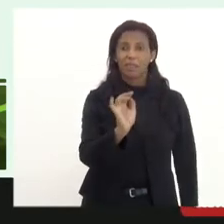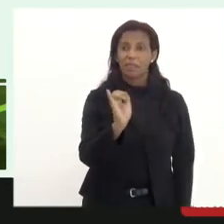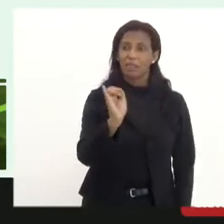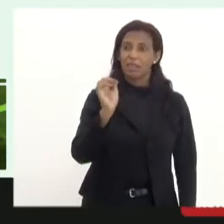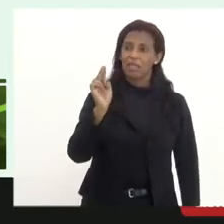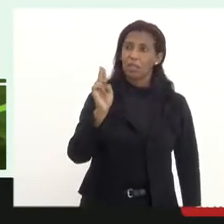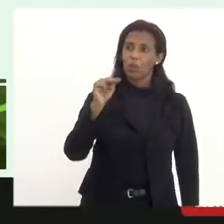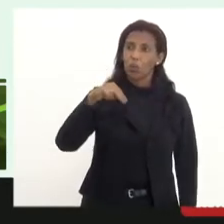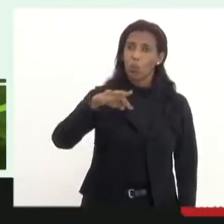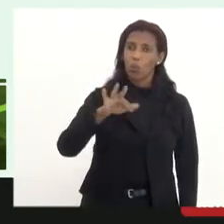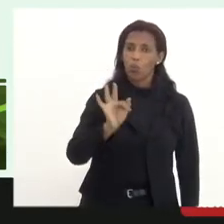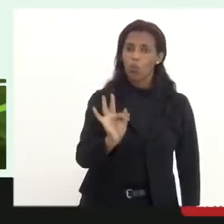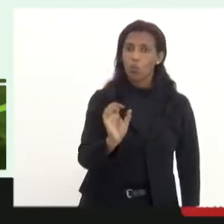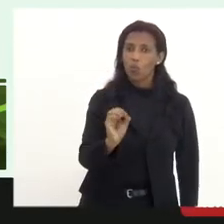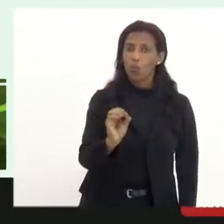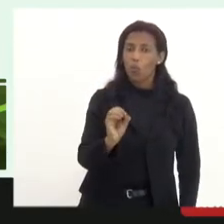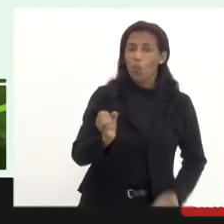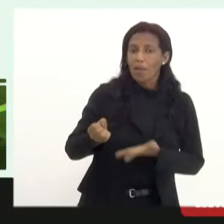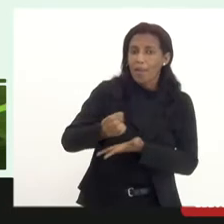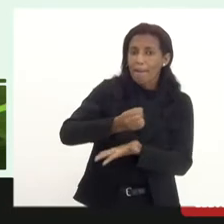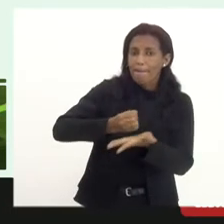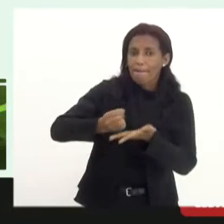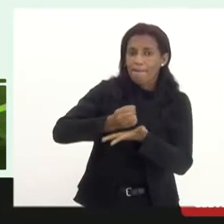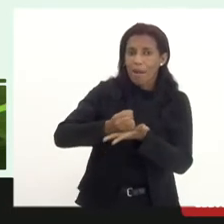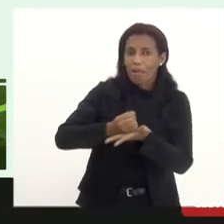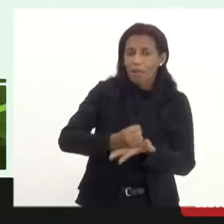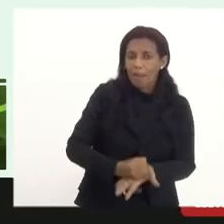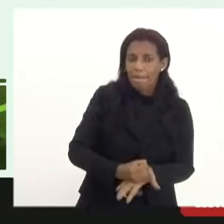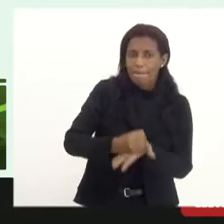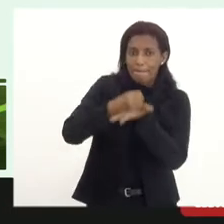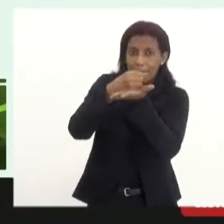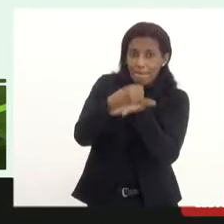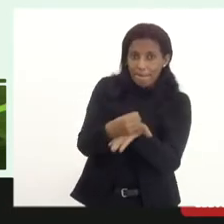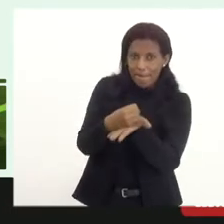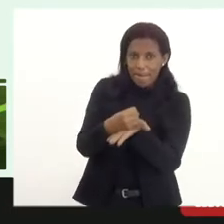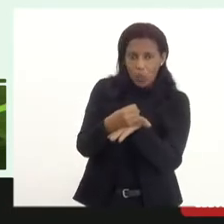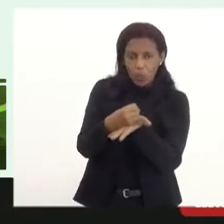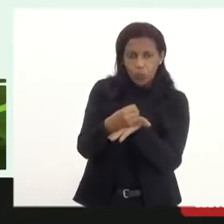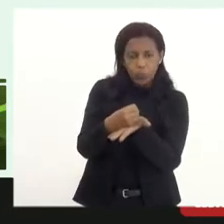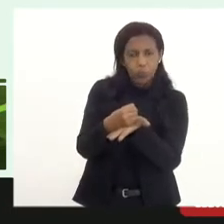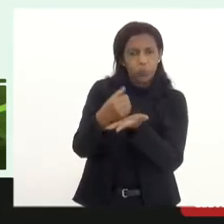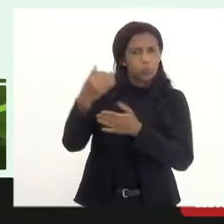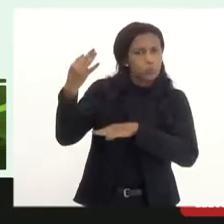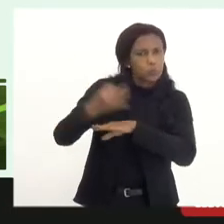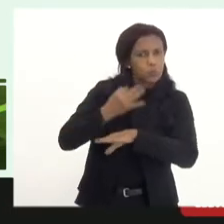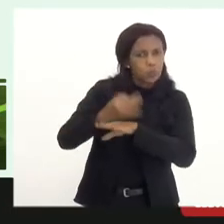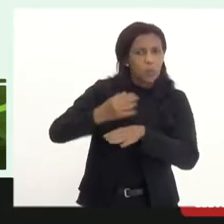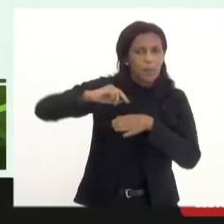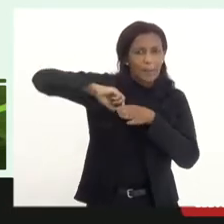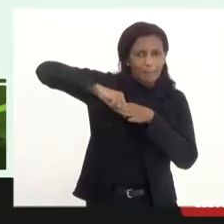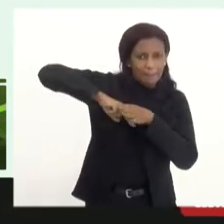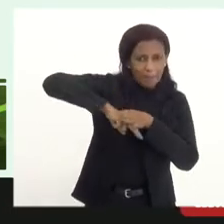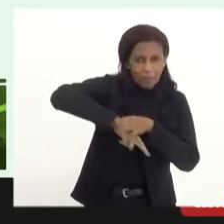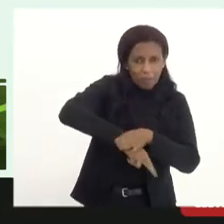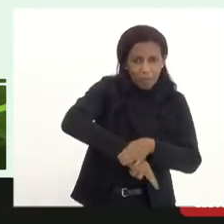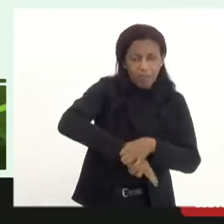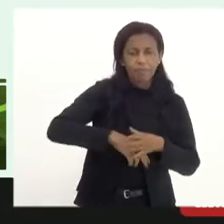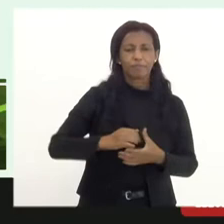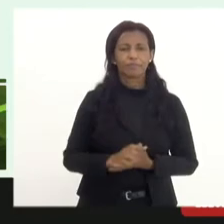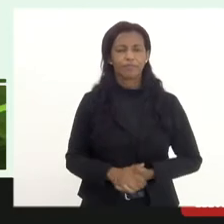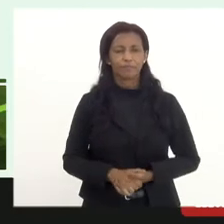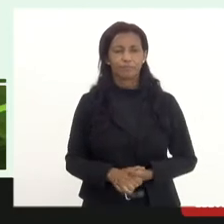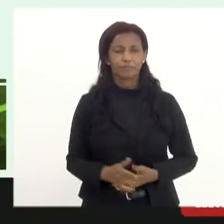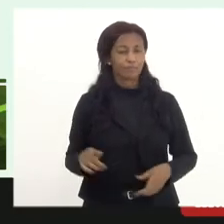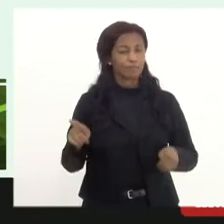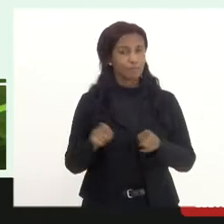é a base de apoio para suportar essa campanha de perfuração.